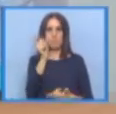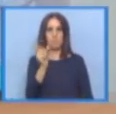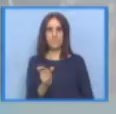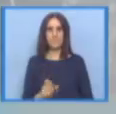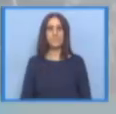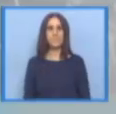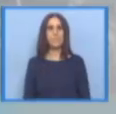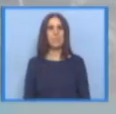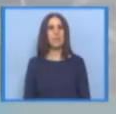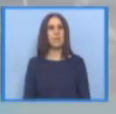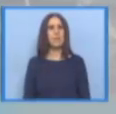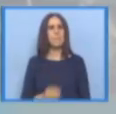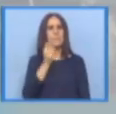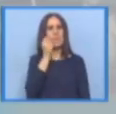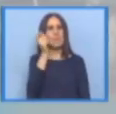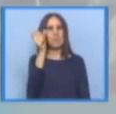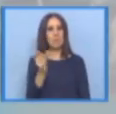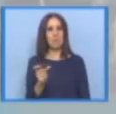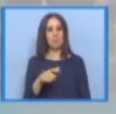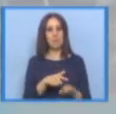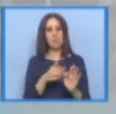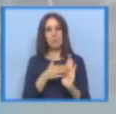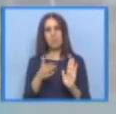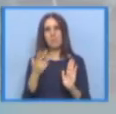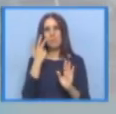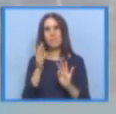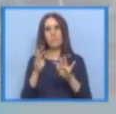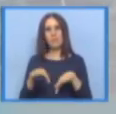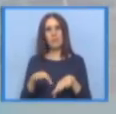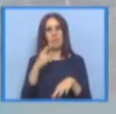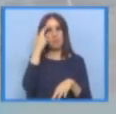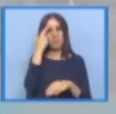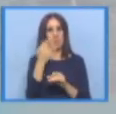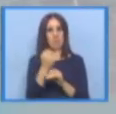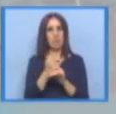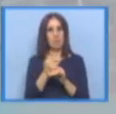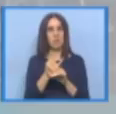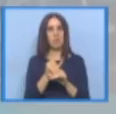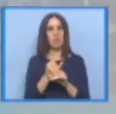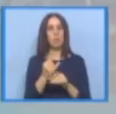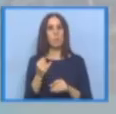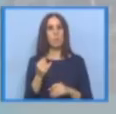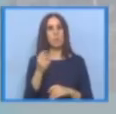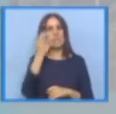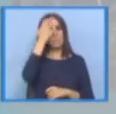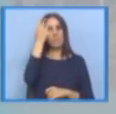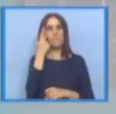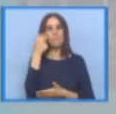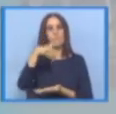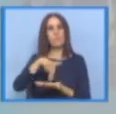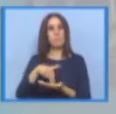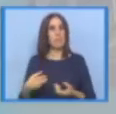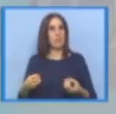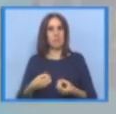Ele termina o seu período final de vida na Ilha da Madeira, onde vive um imperador, mas que não tinha nada